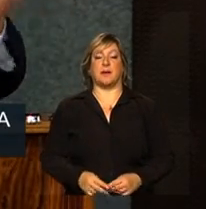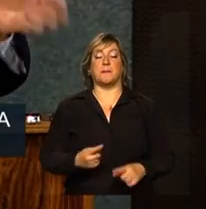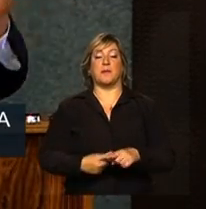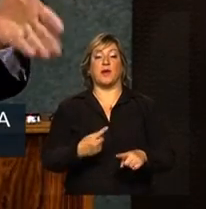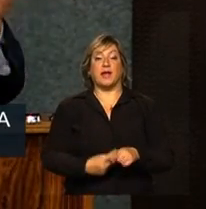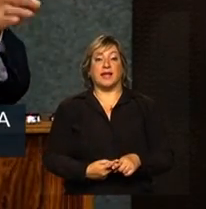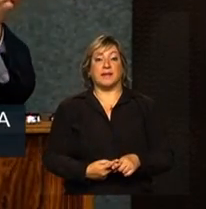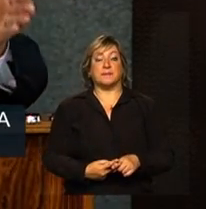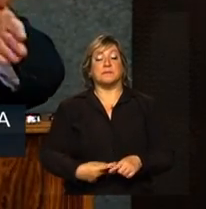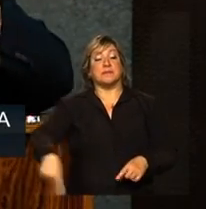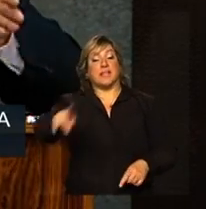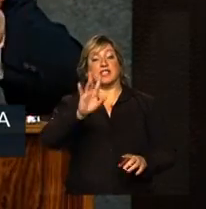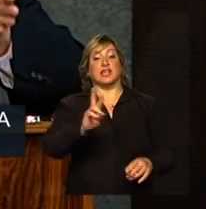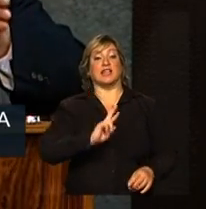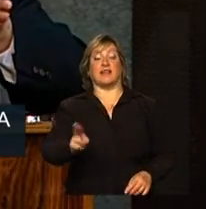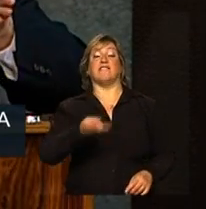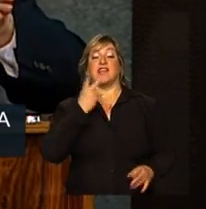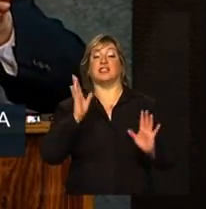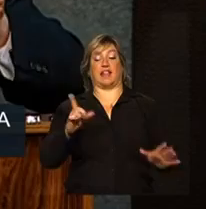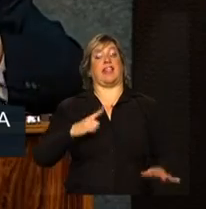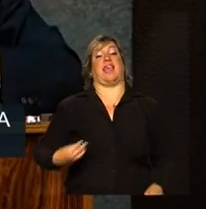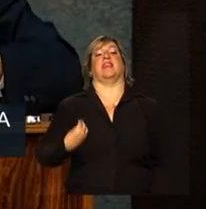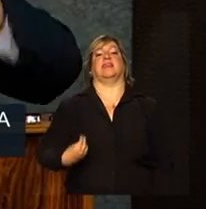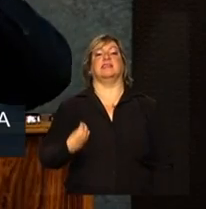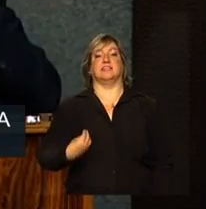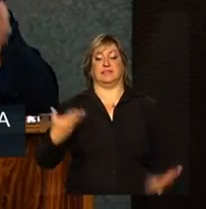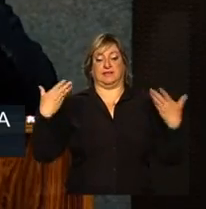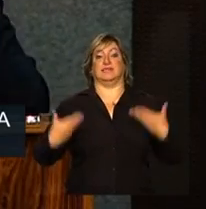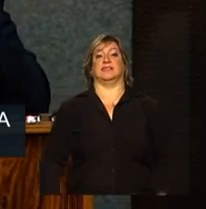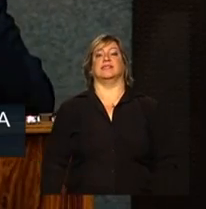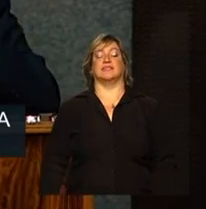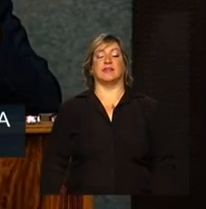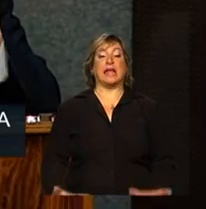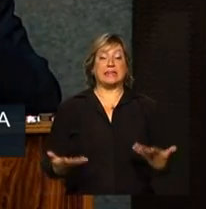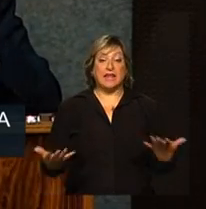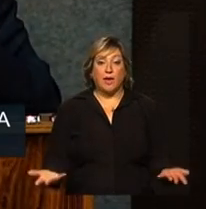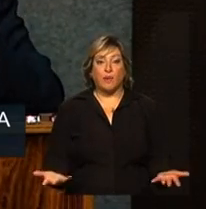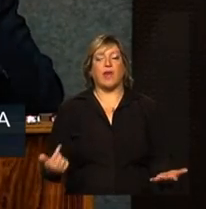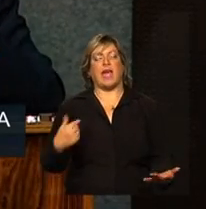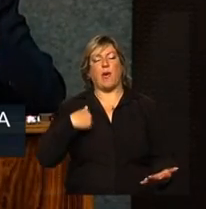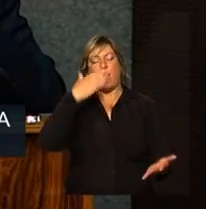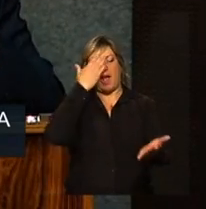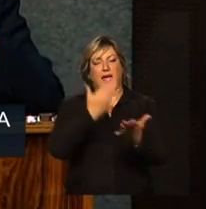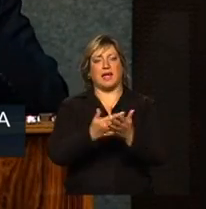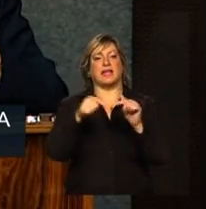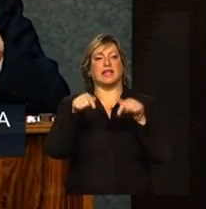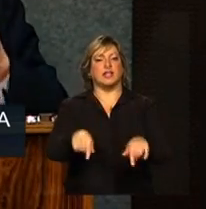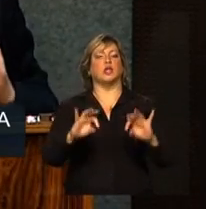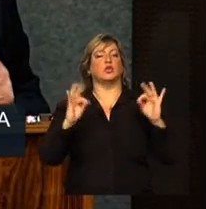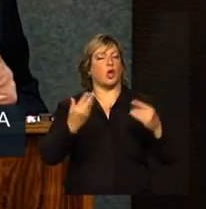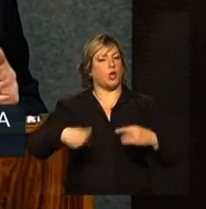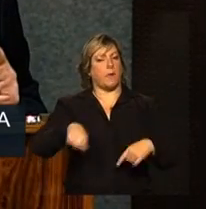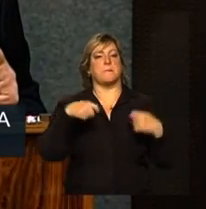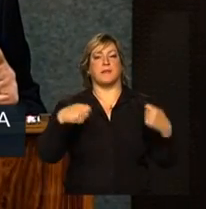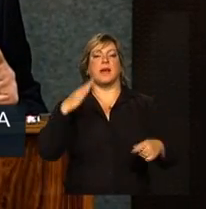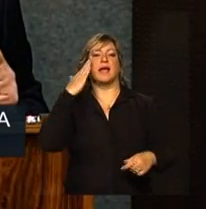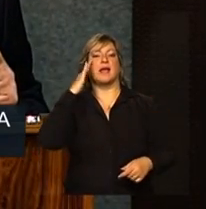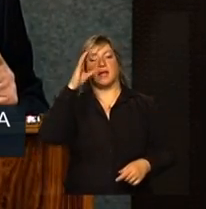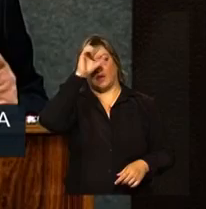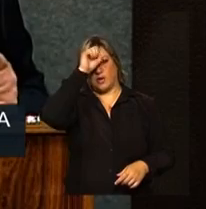porque ela já está dizendo que ela existe. E isso eu creio que todos nós temos que